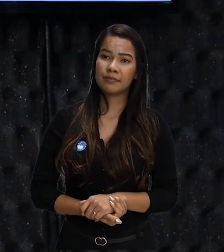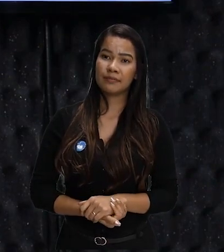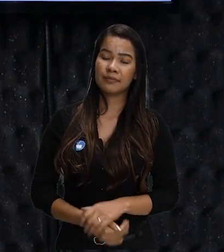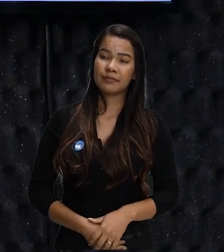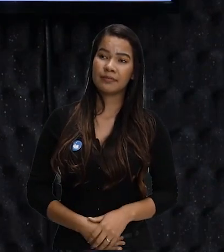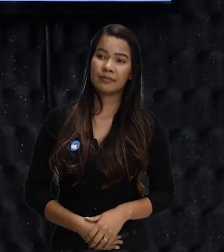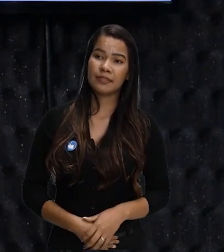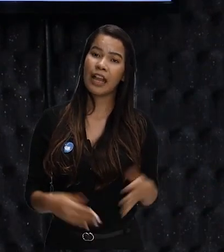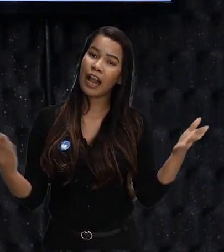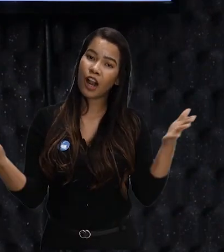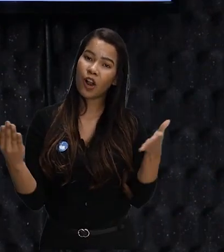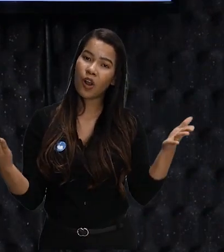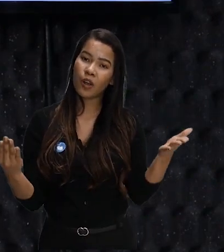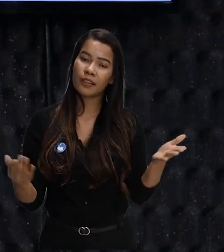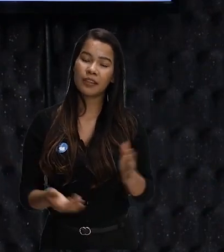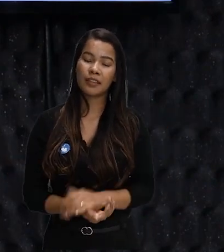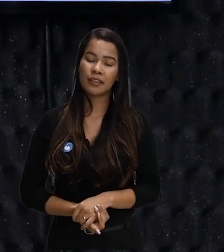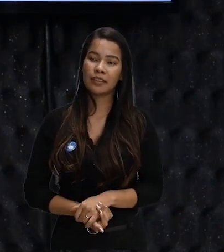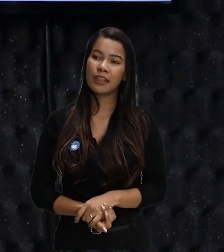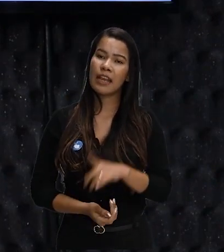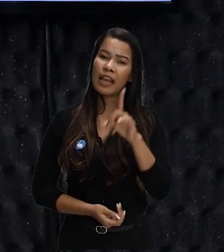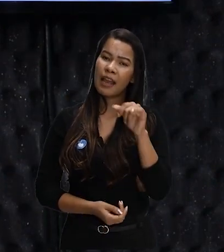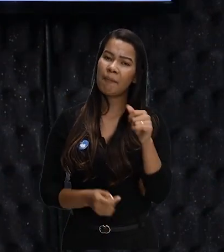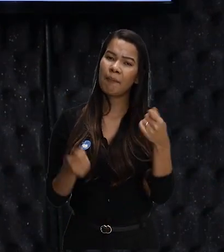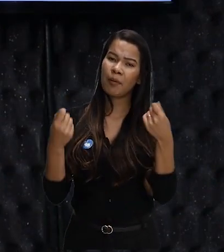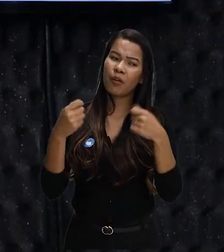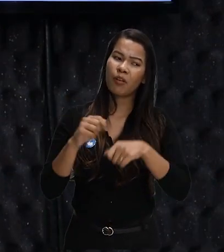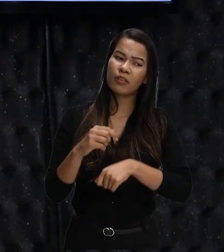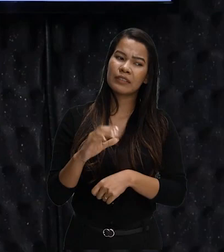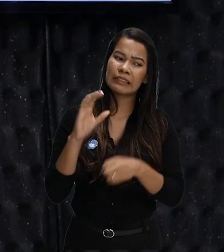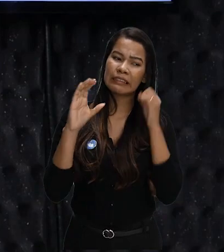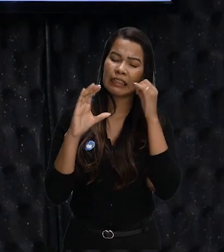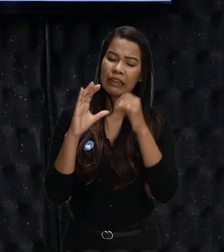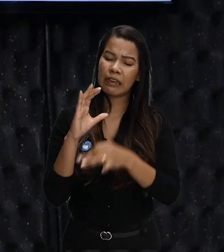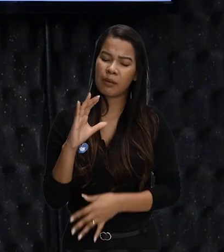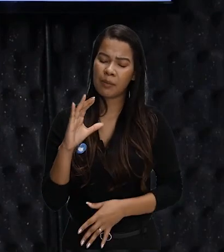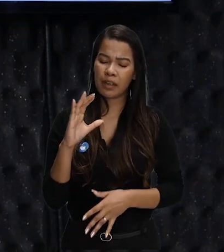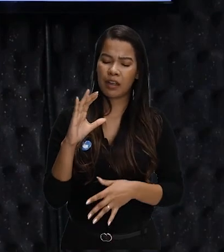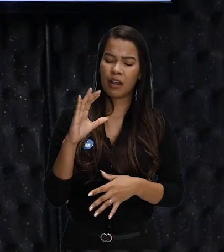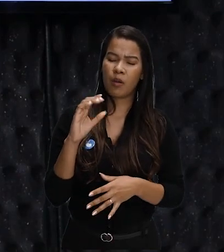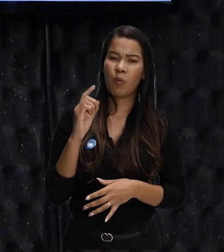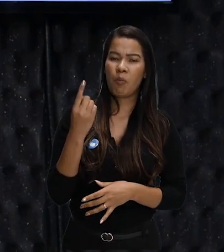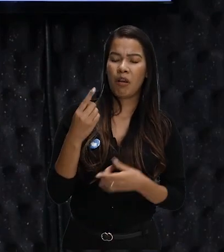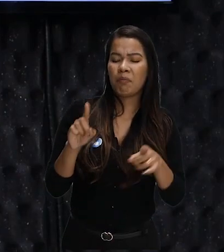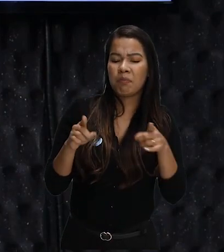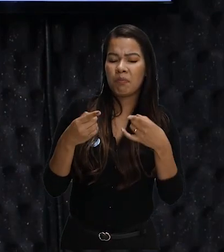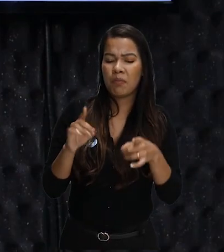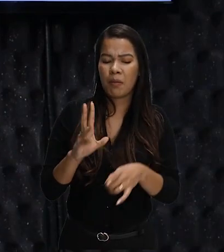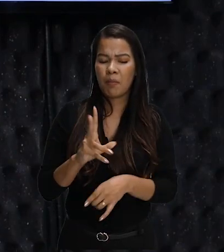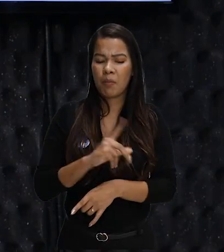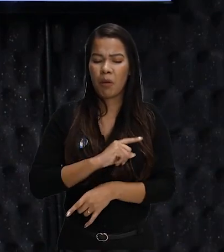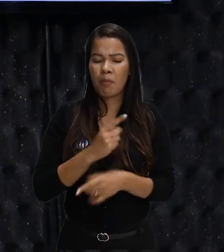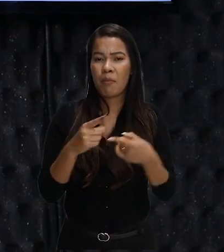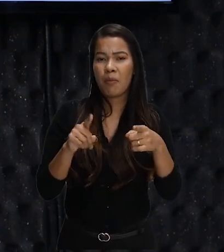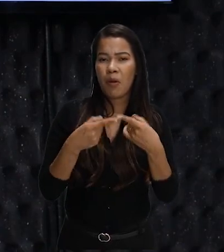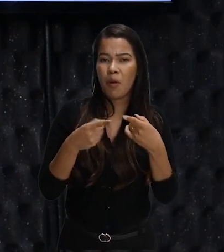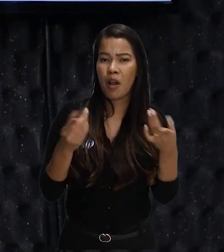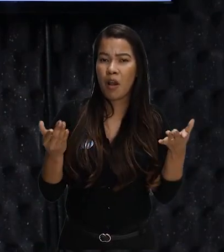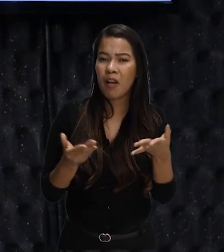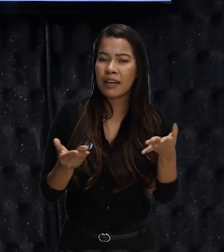Agora, vamos para os dias de hoje. É possível caracterizar uma cantiga de amor numa música atual?